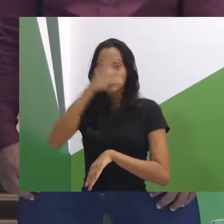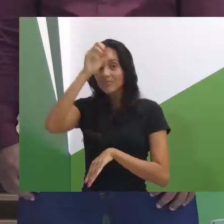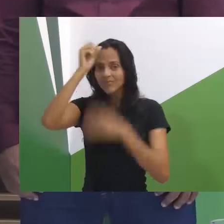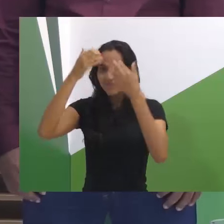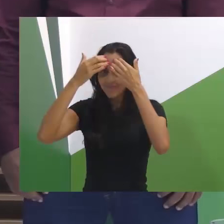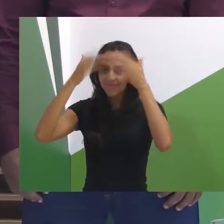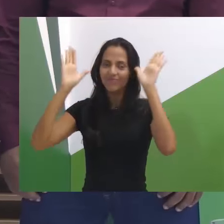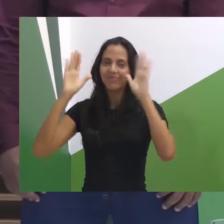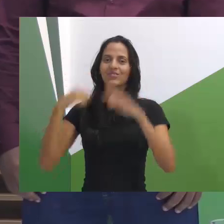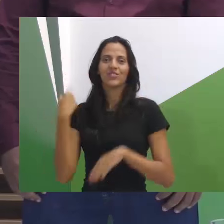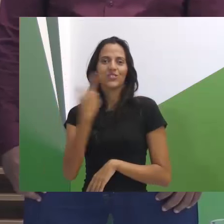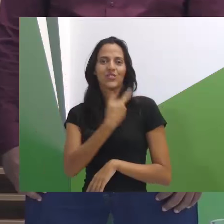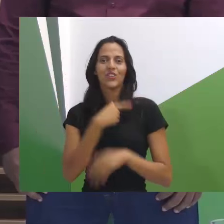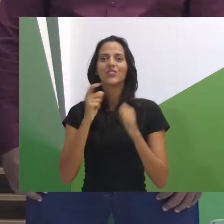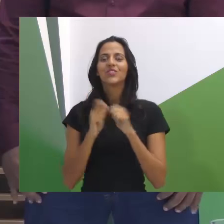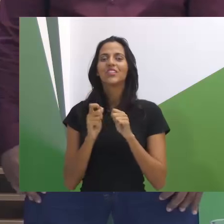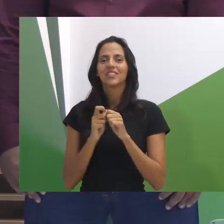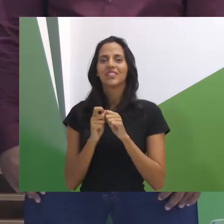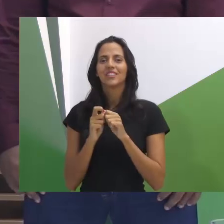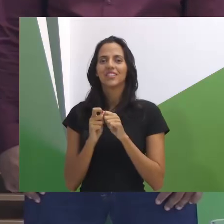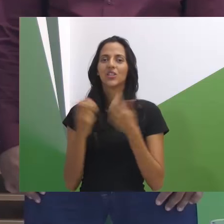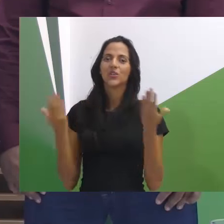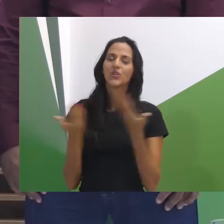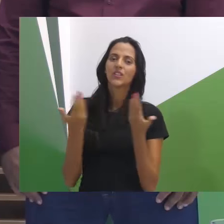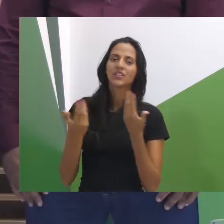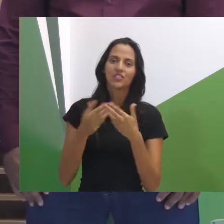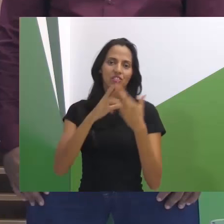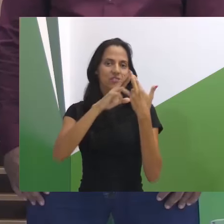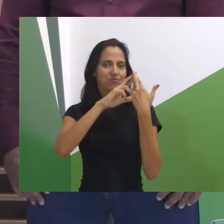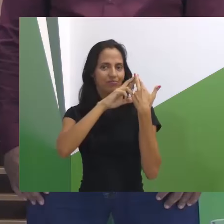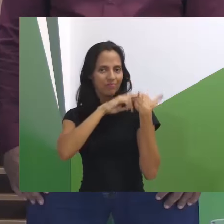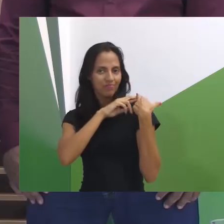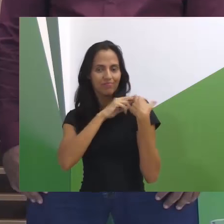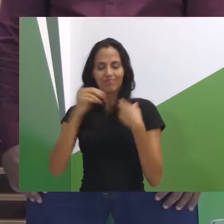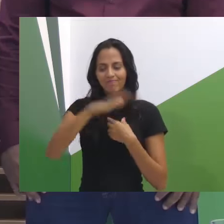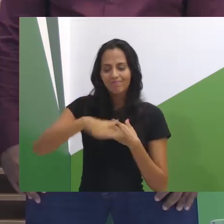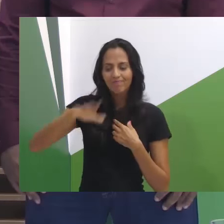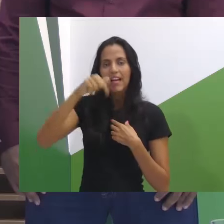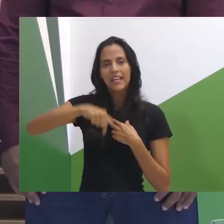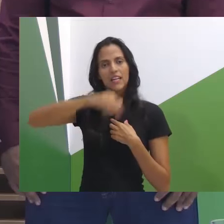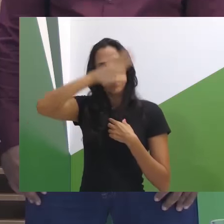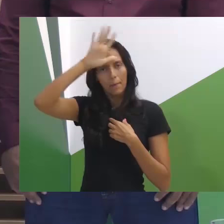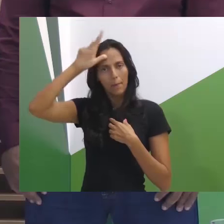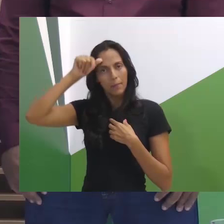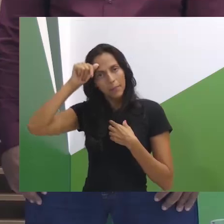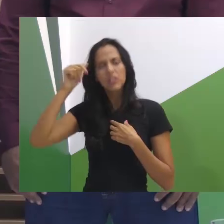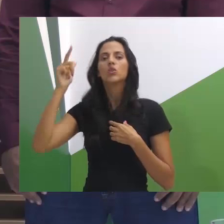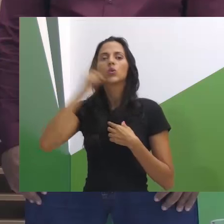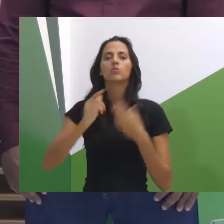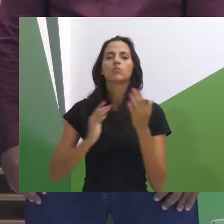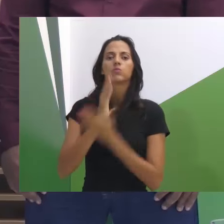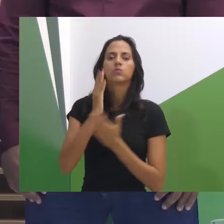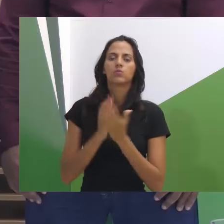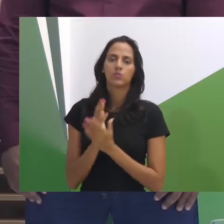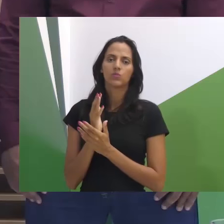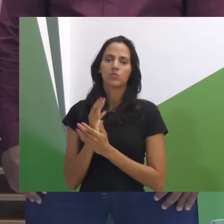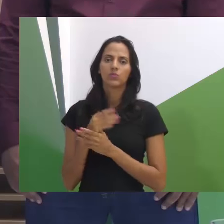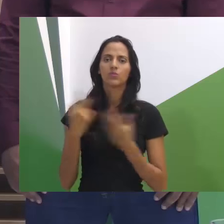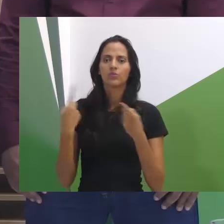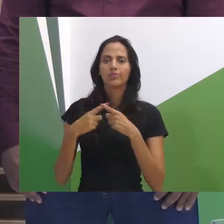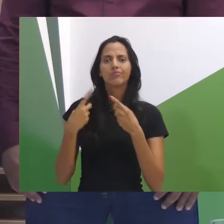fazer, como eu já falei, o nosso papel De ocupar o nosso espaço E a gente tem esse problema de